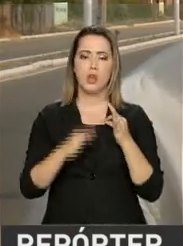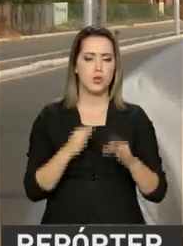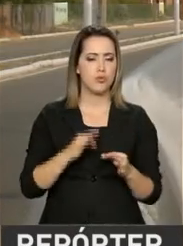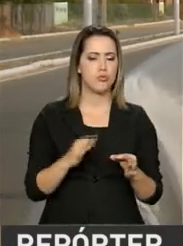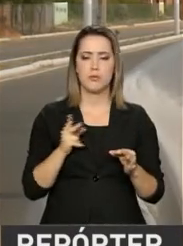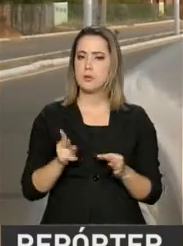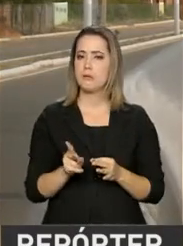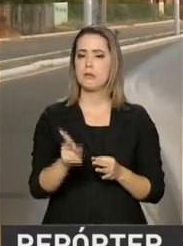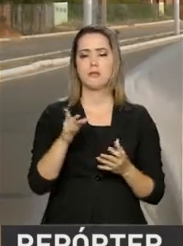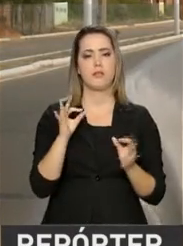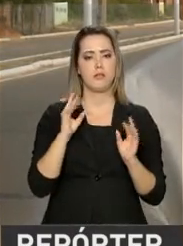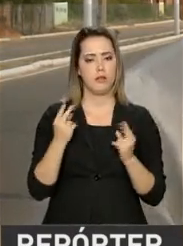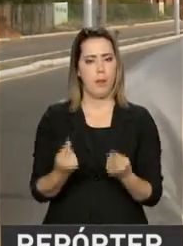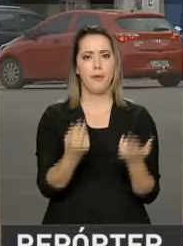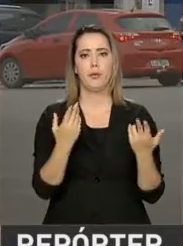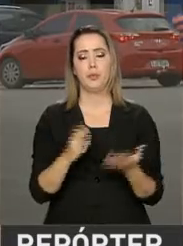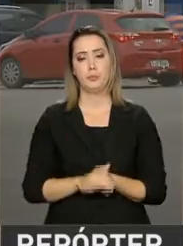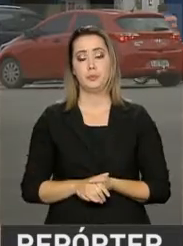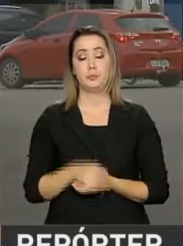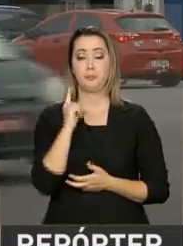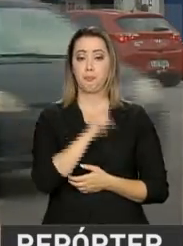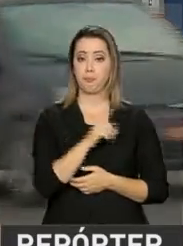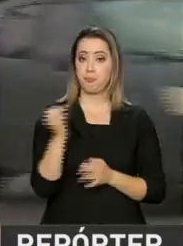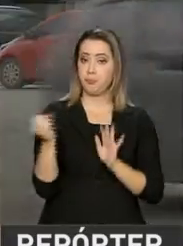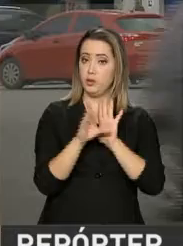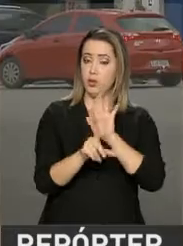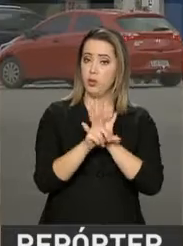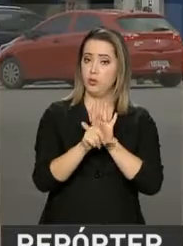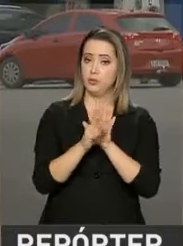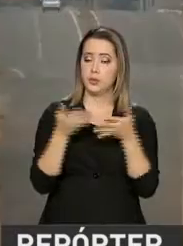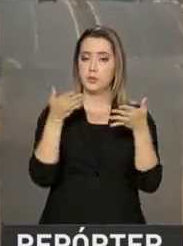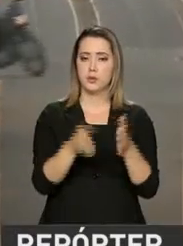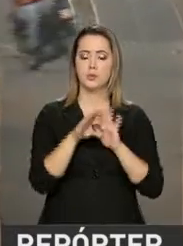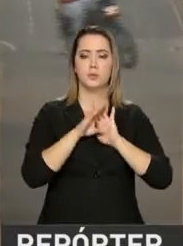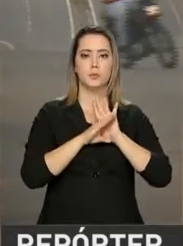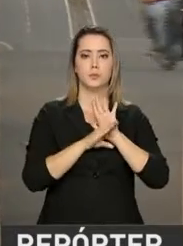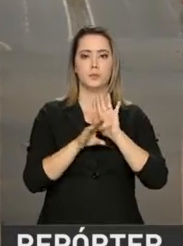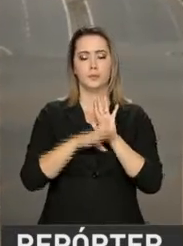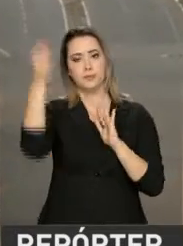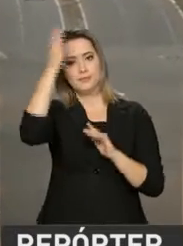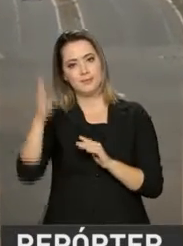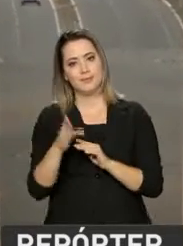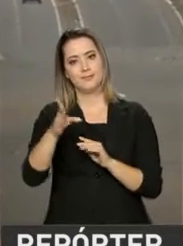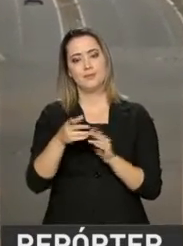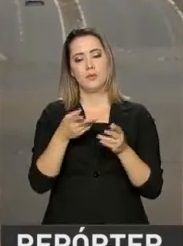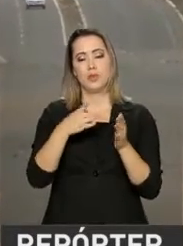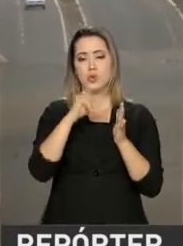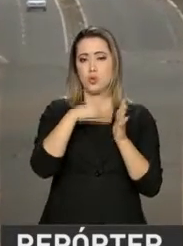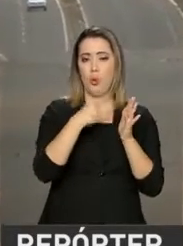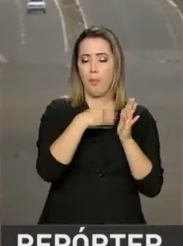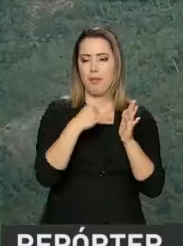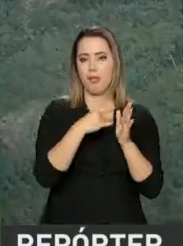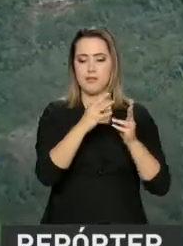da população que está inserida nesse processo a nova lei faz parte do programa nacional de regularização fundiária que também vai